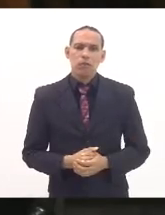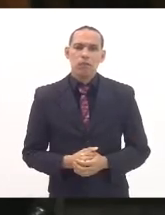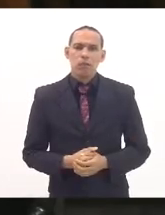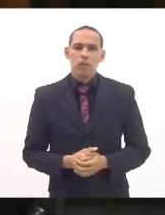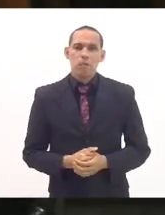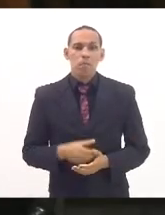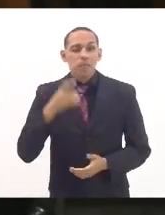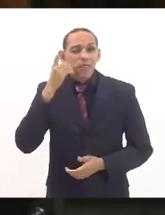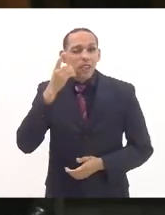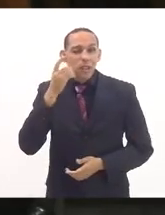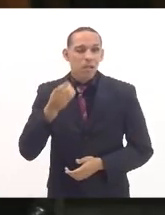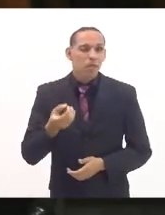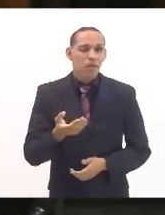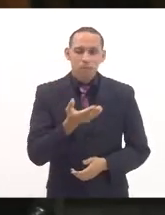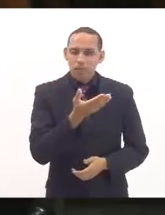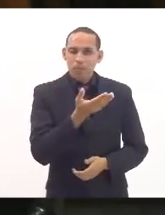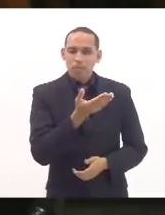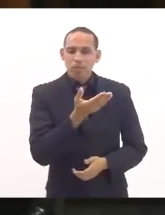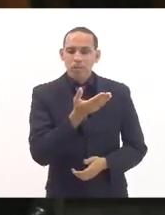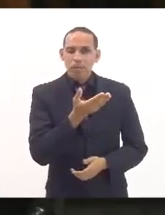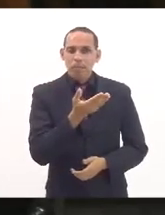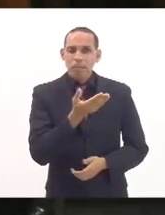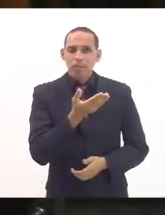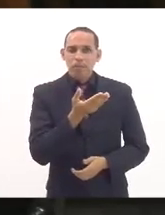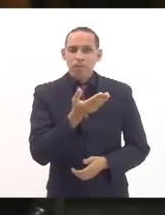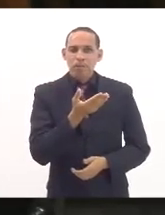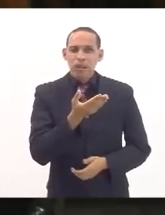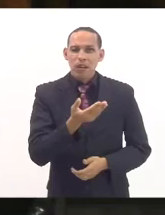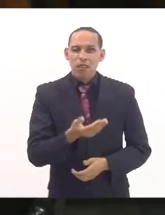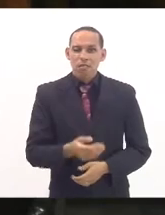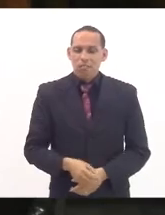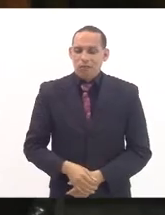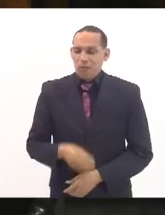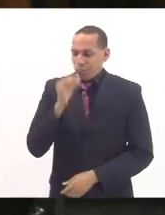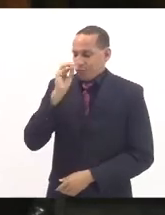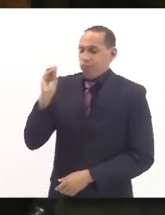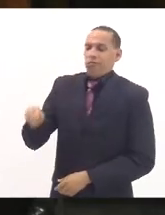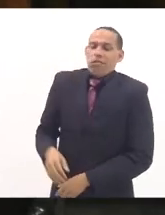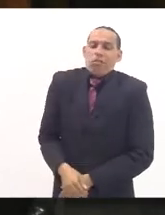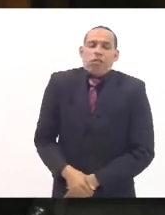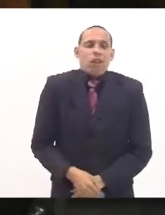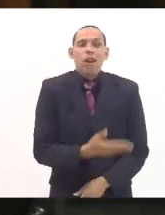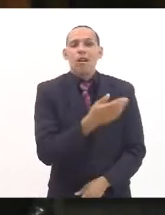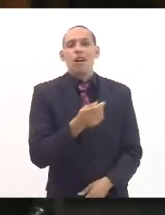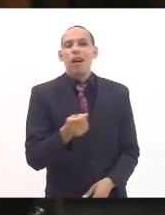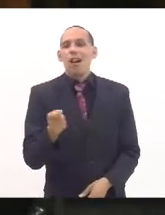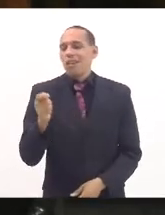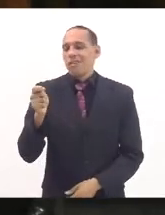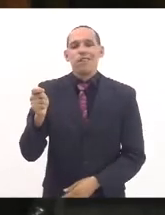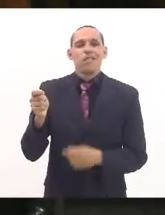A deputada daqui, até debochando aqui da minha fala, e está com uma bala na mão.